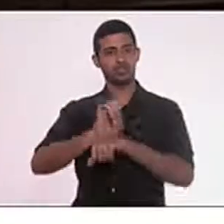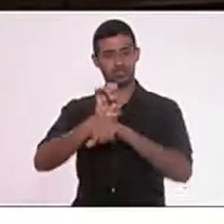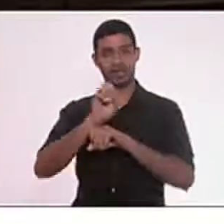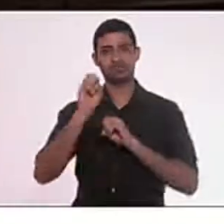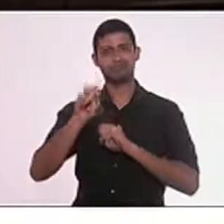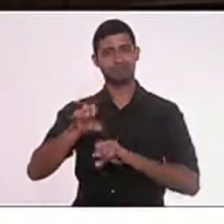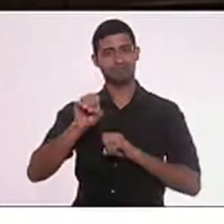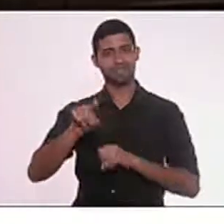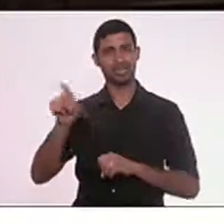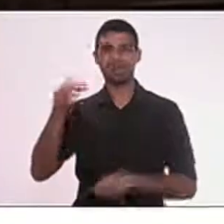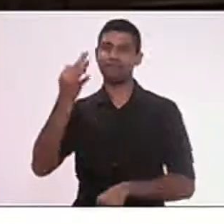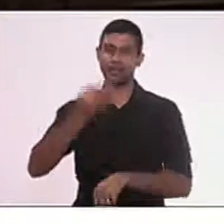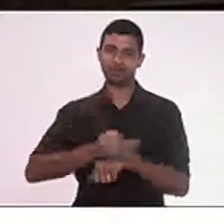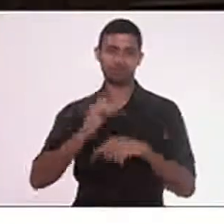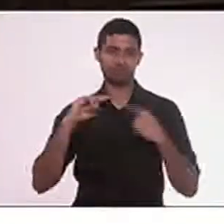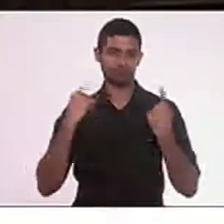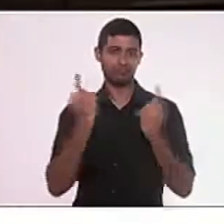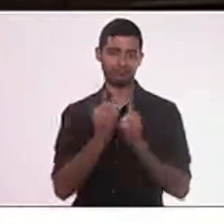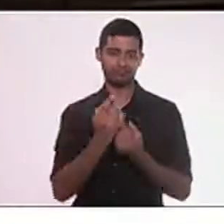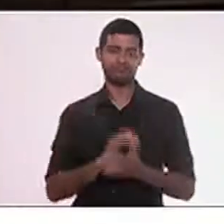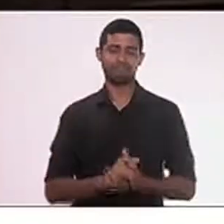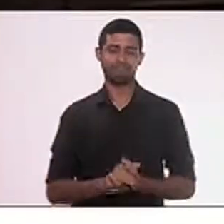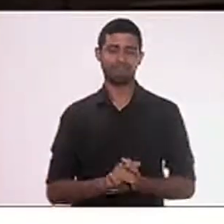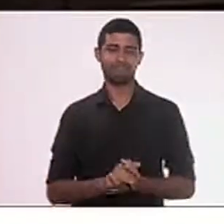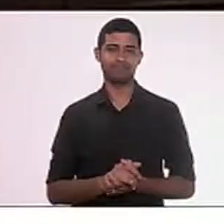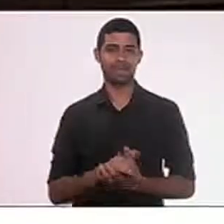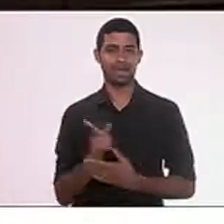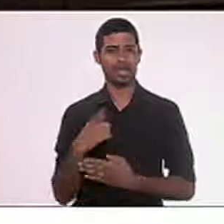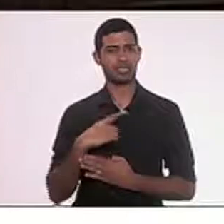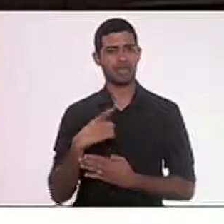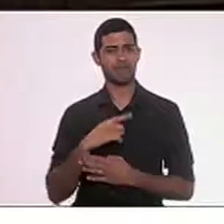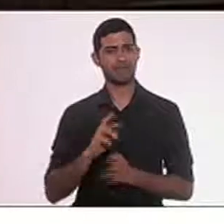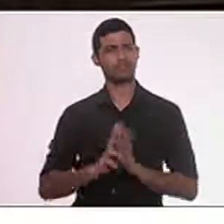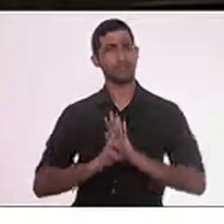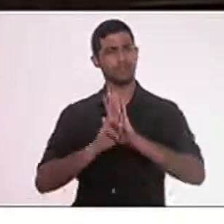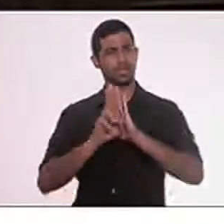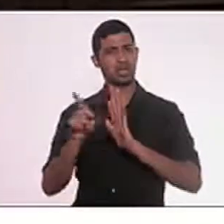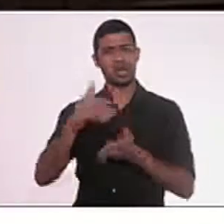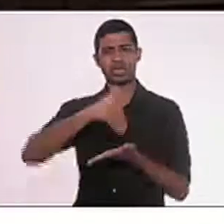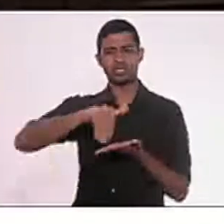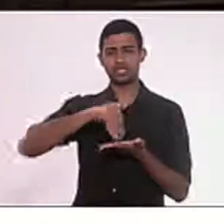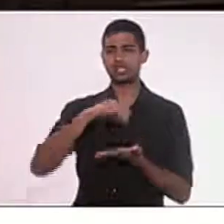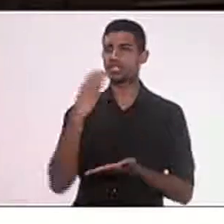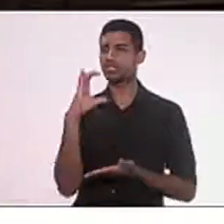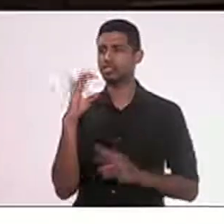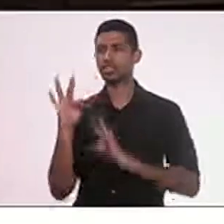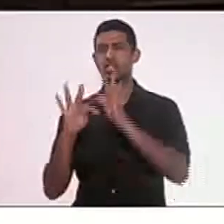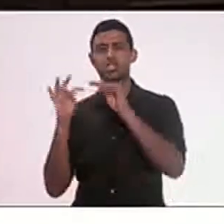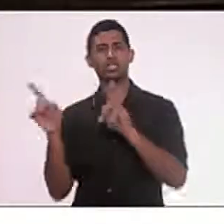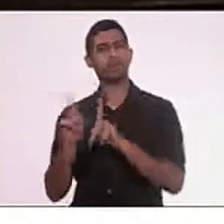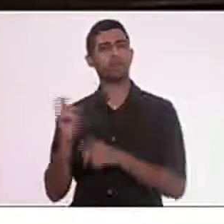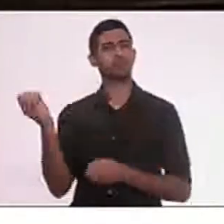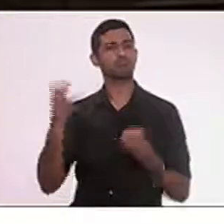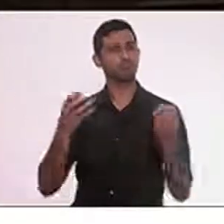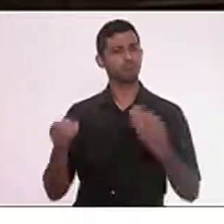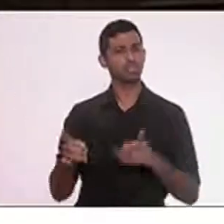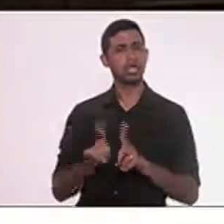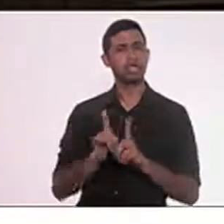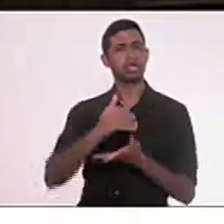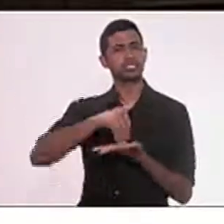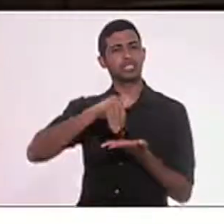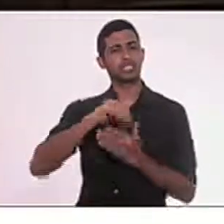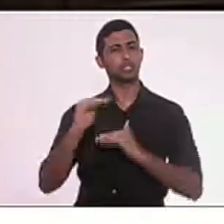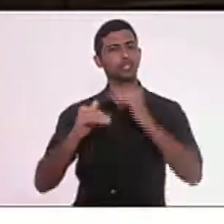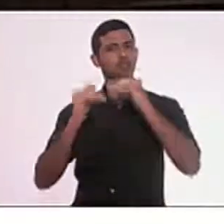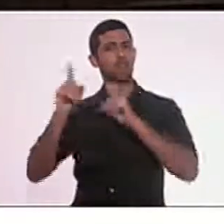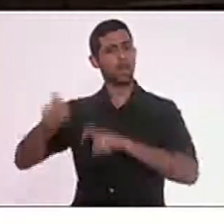Educação na audiência. Lá estiveram presentes representações da Secretaria de Ciência, Tecnologia e Inovação, da Secretaria de